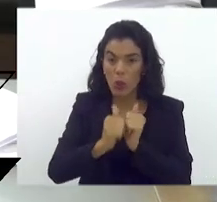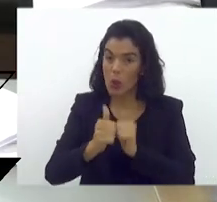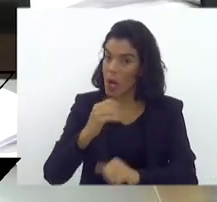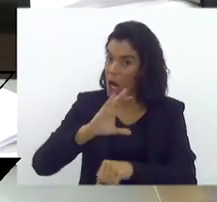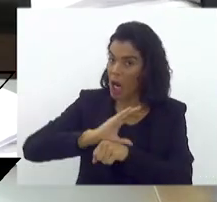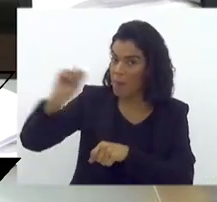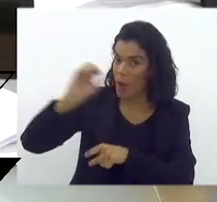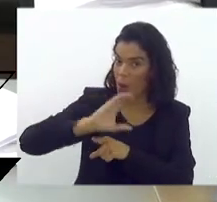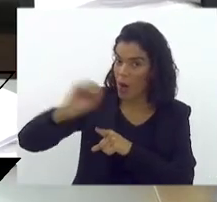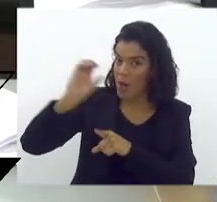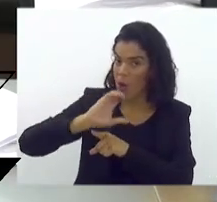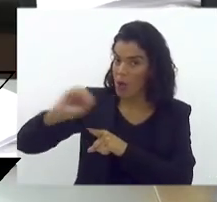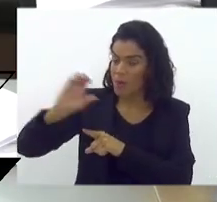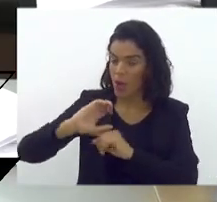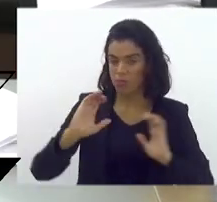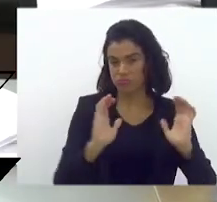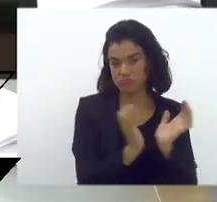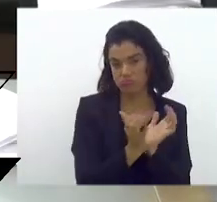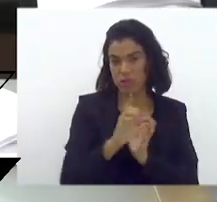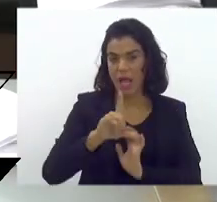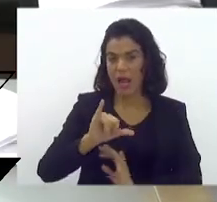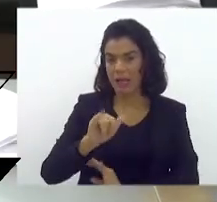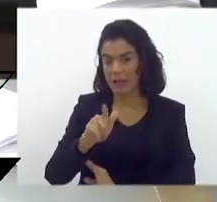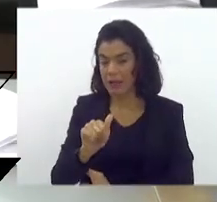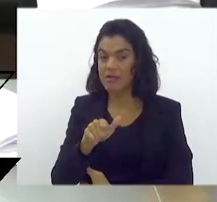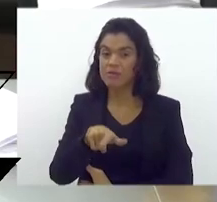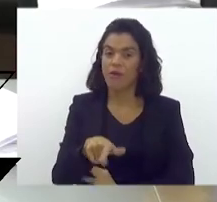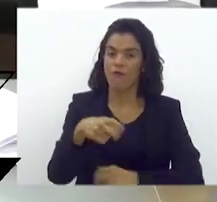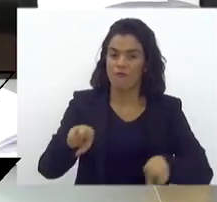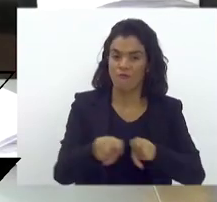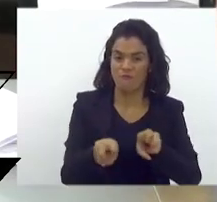liga. Então, o futebol de salão é